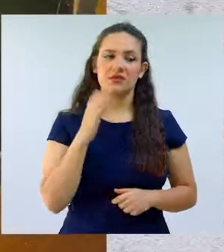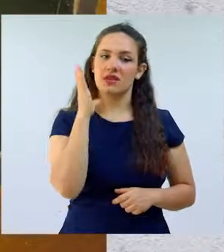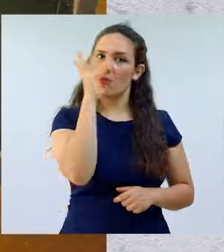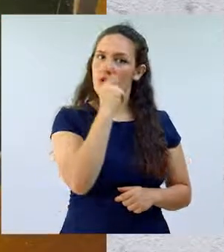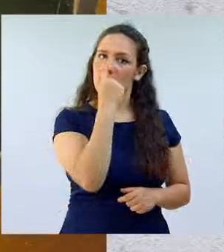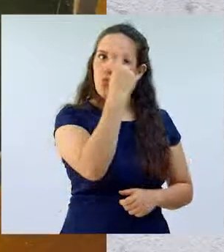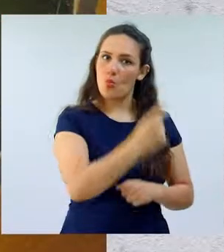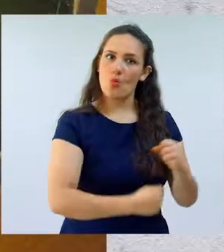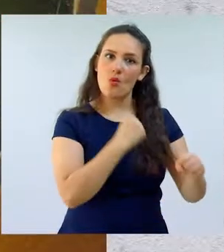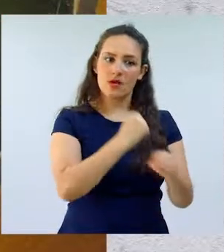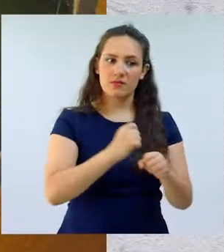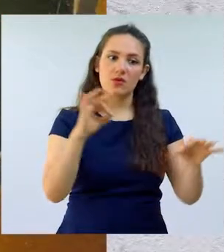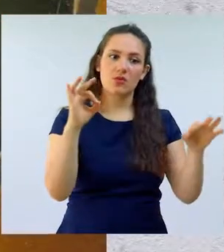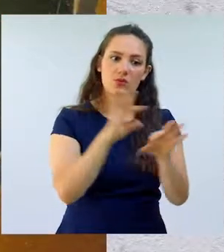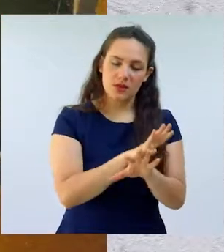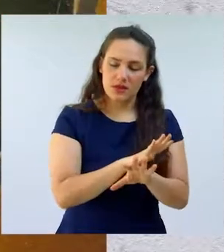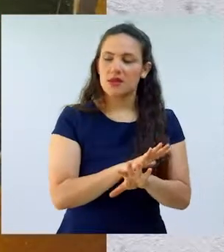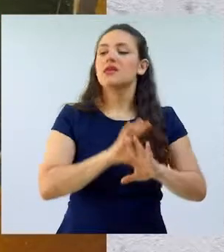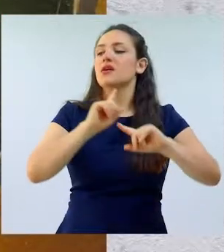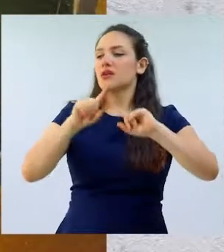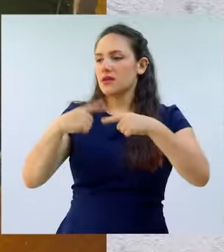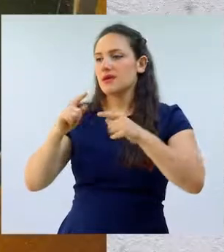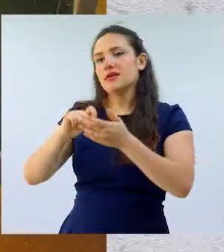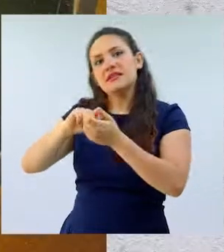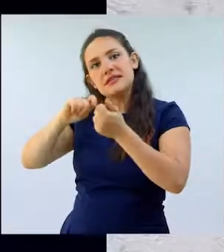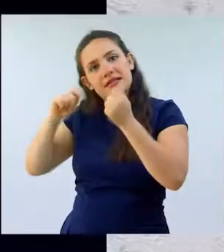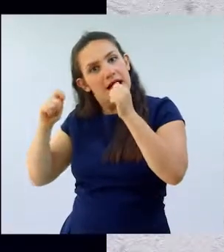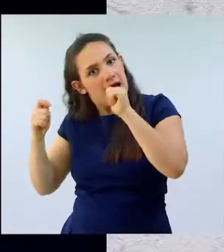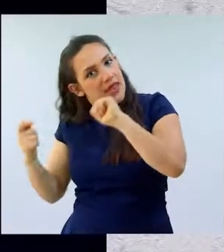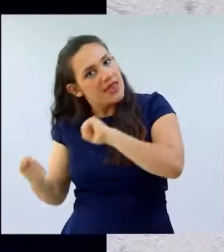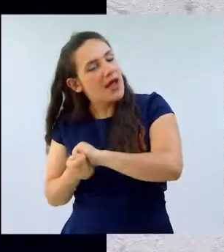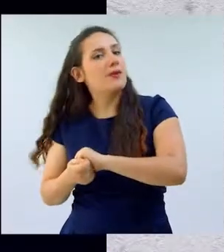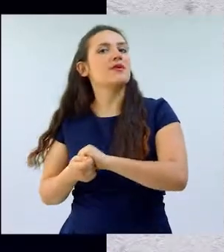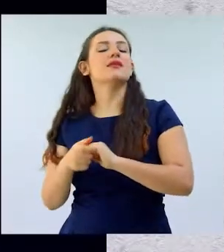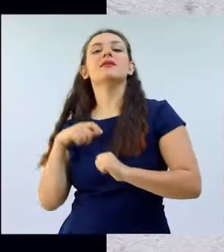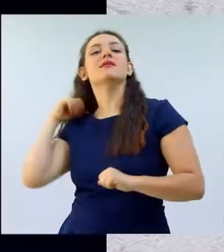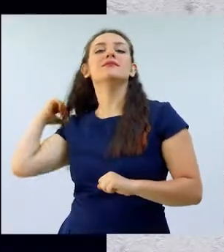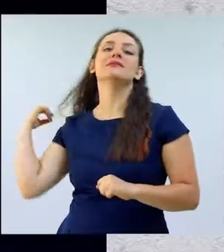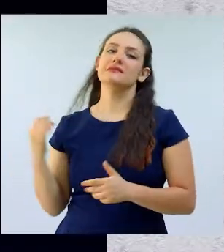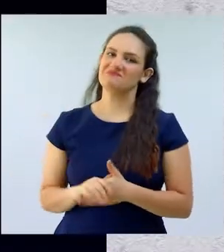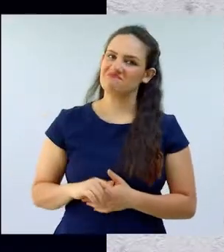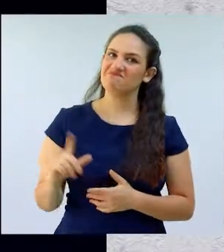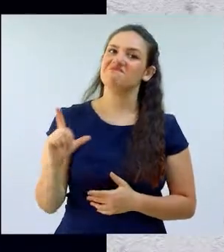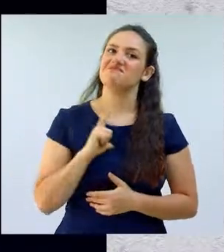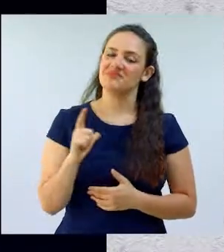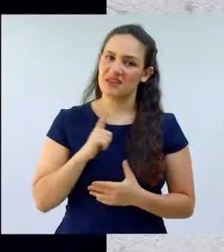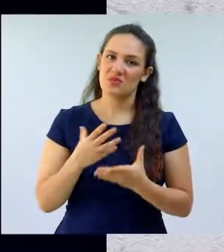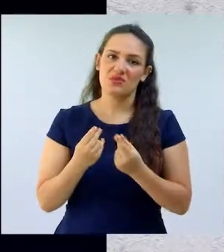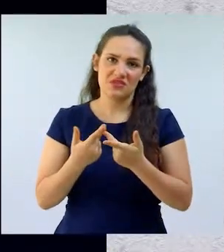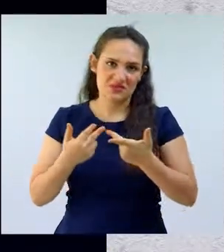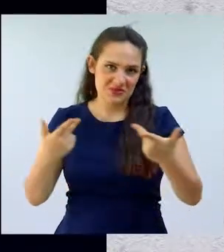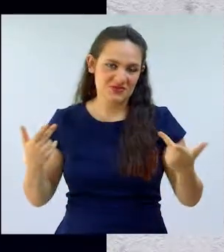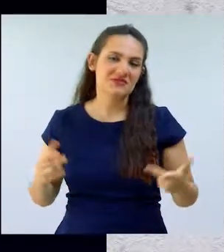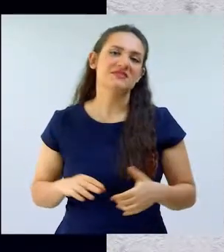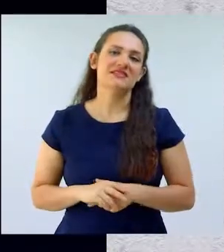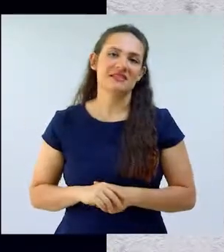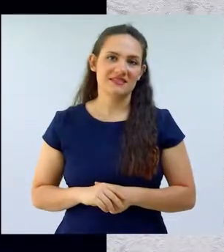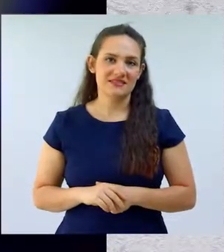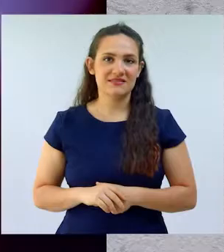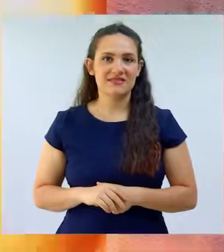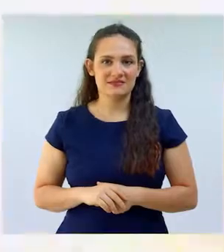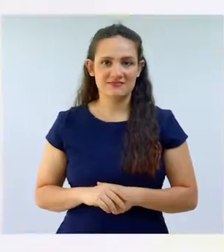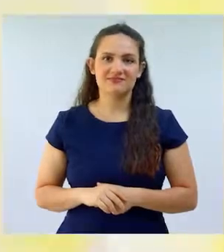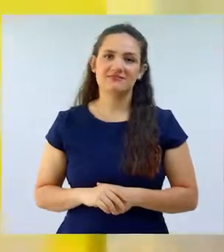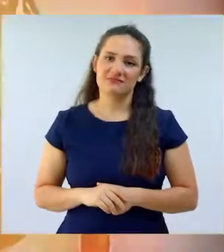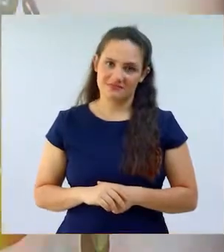Para começar, eu levei 1 ano para fazer. Tá? E é isso. Certo. O que for contar aqui, é muito detalhe para a